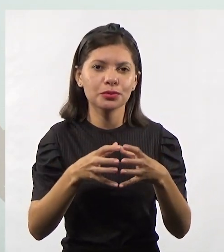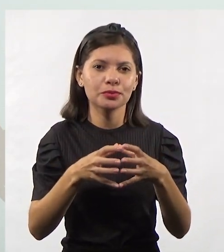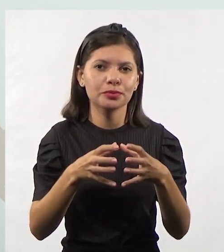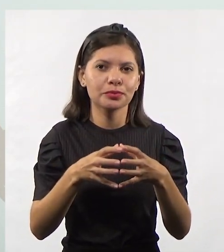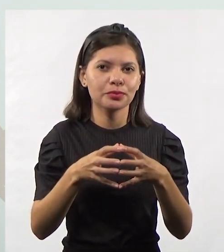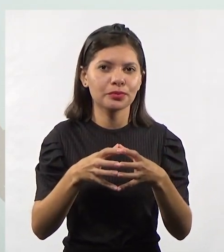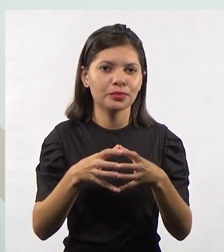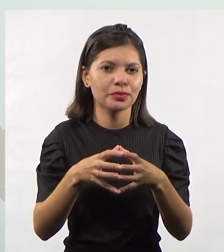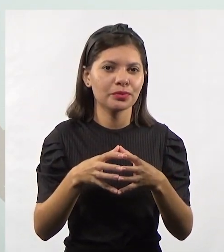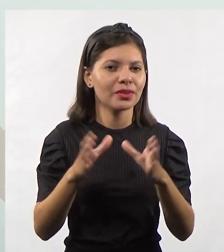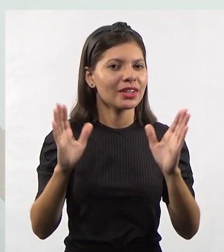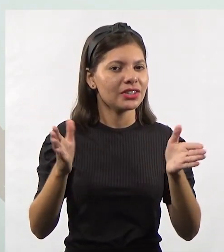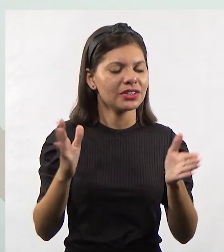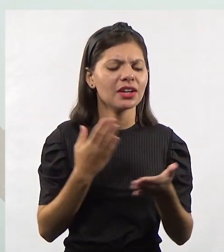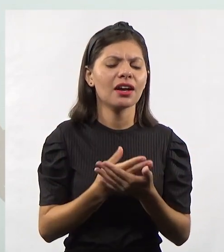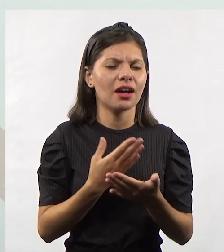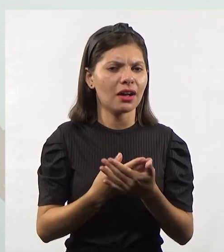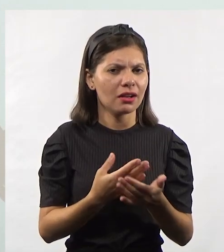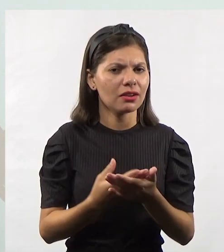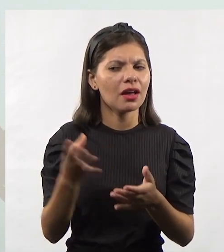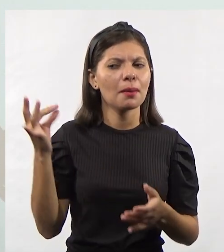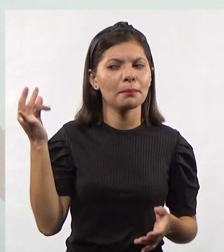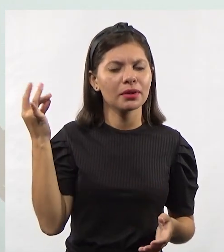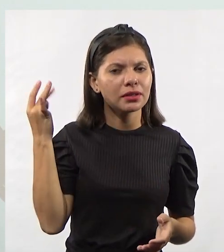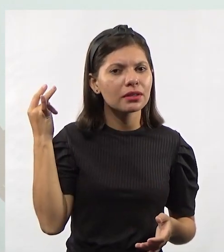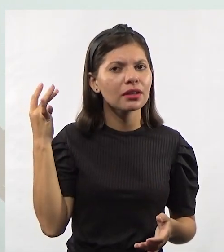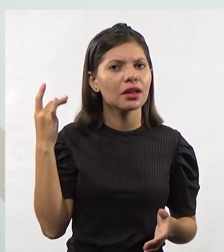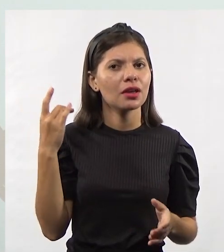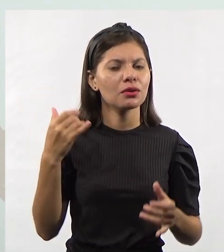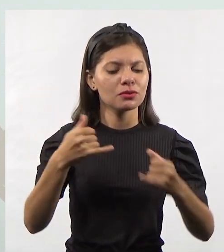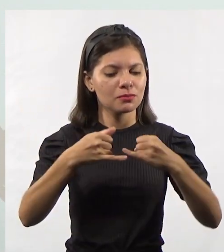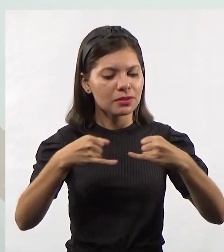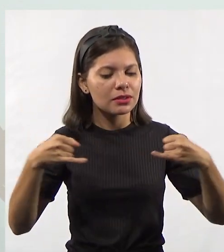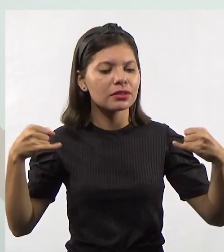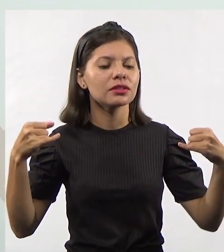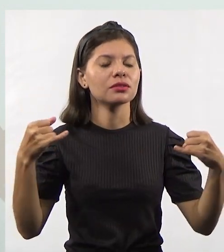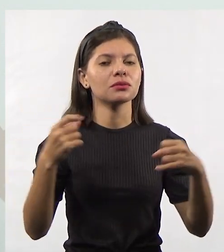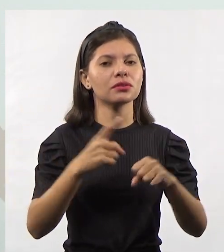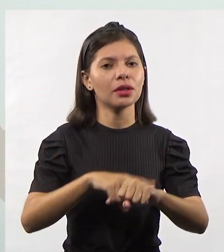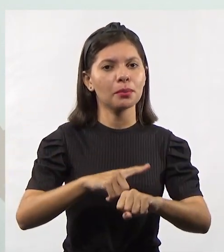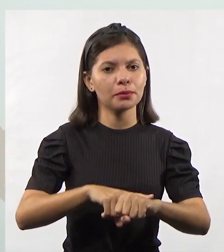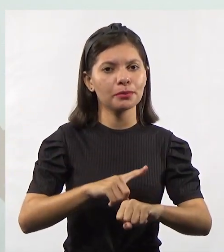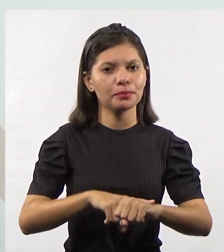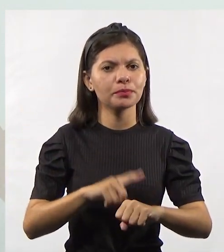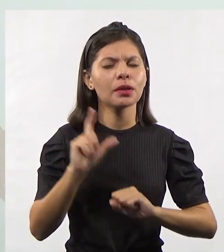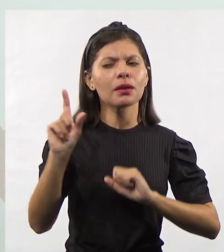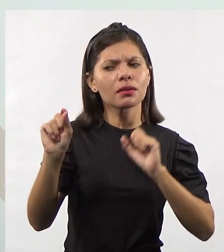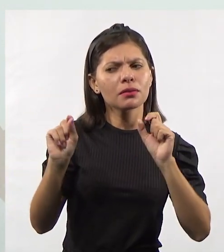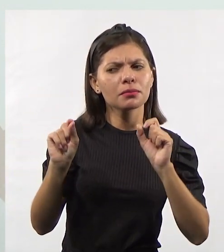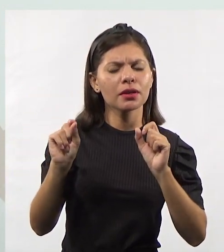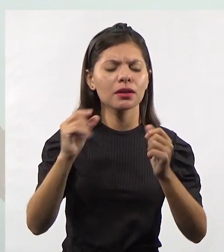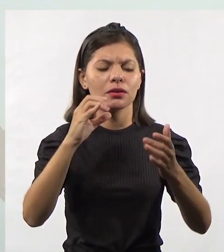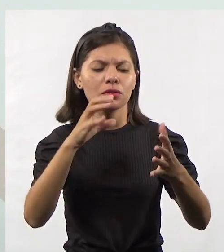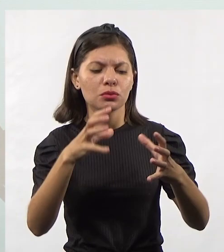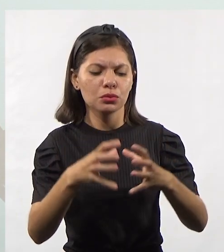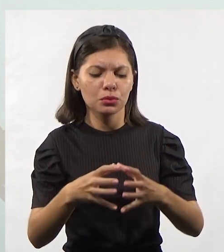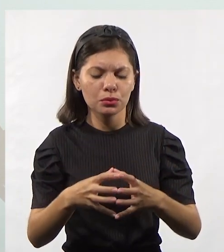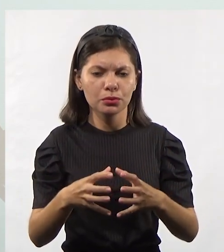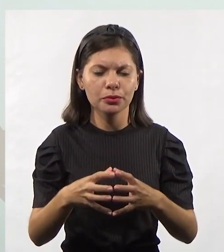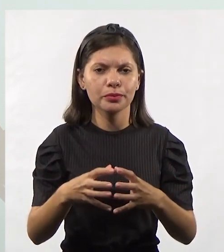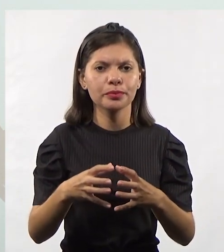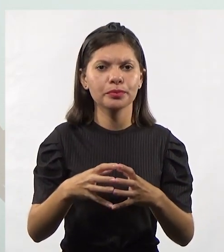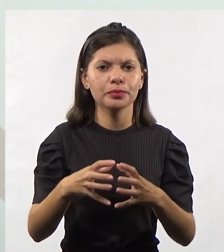específico sobre grupo focal e sobre linha do tempo também então ele seleciona um grupo esse grupo São